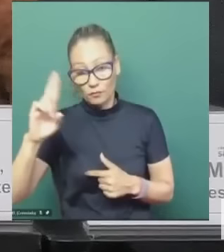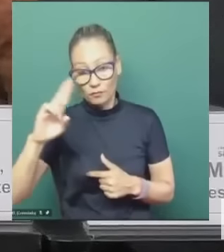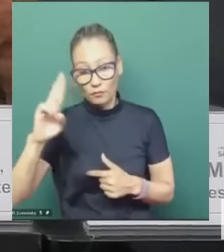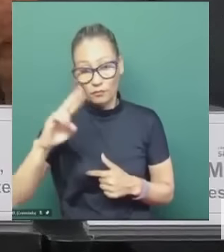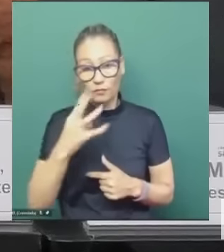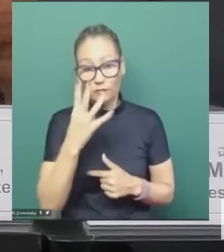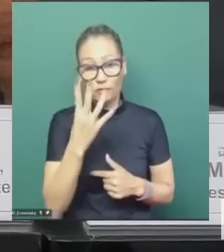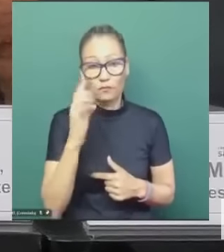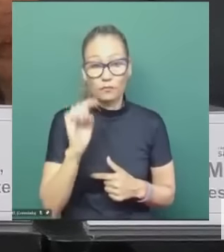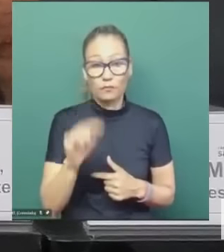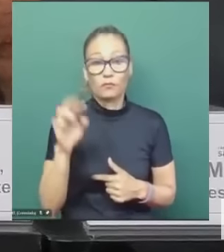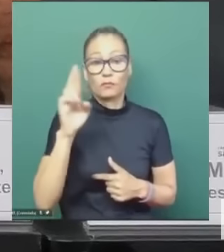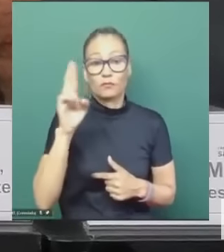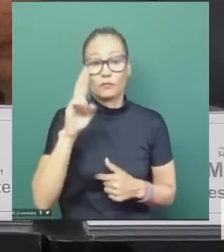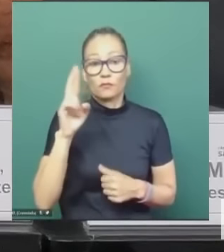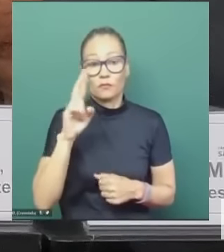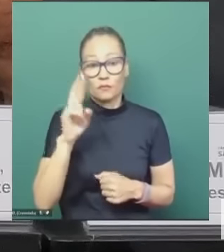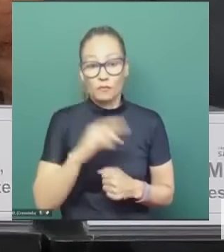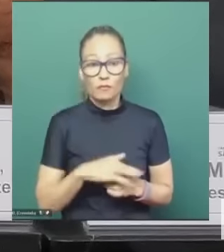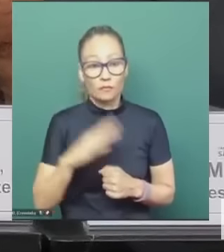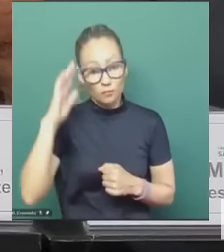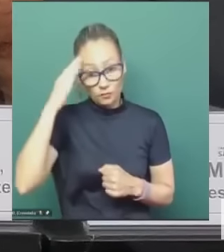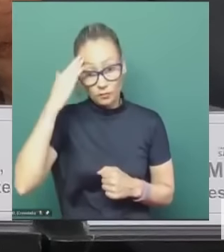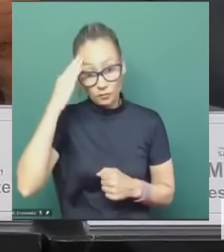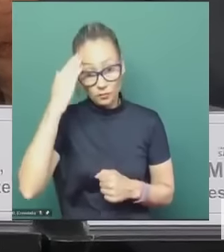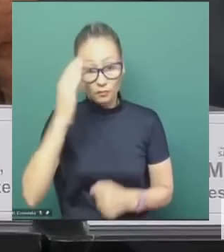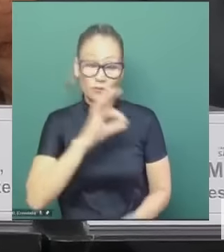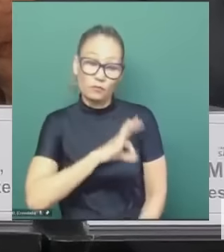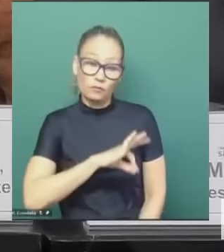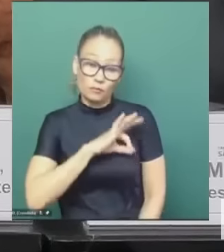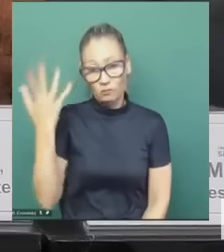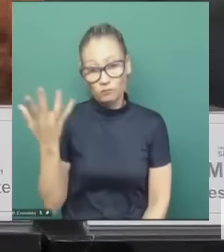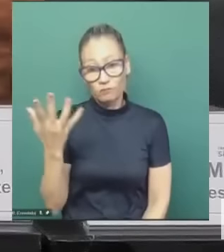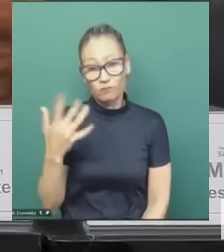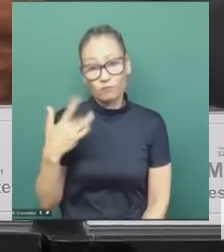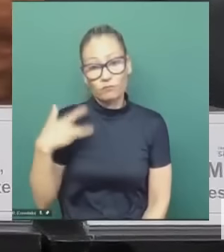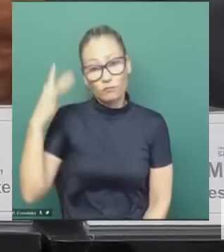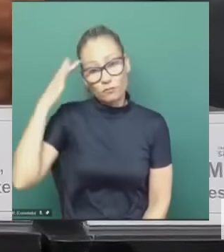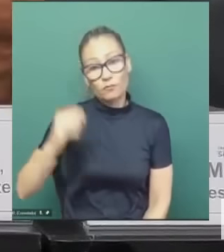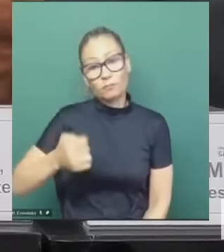muito aquém do que eu entendo como salário devido para qualquer pessoa ter uma condição digna de vida. E,